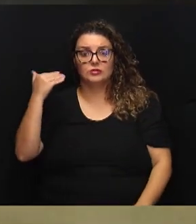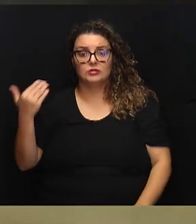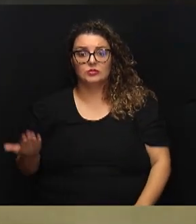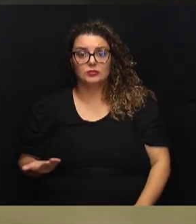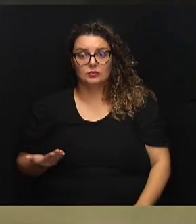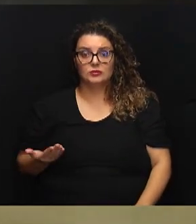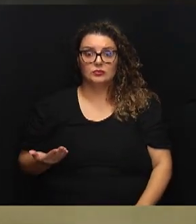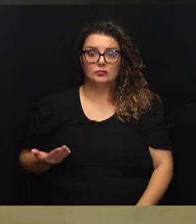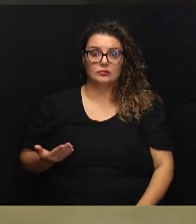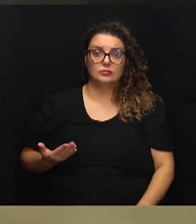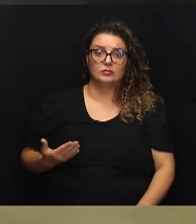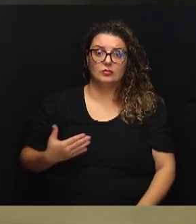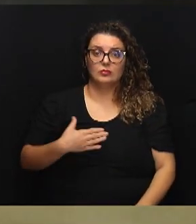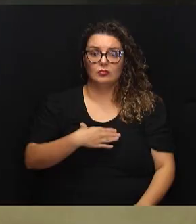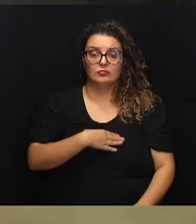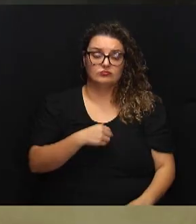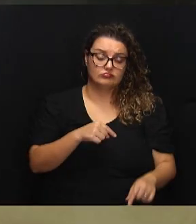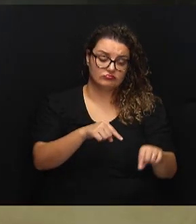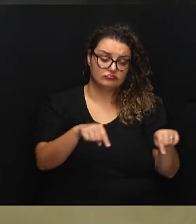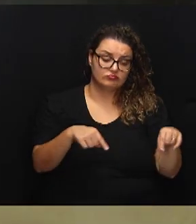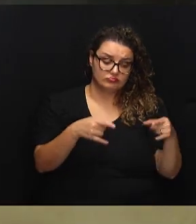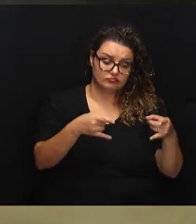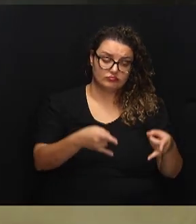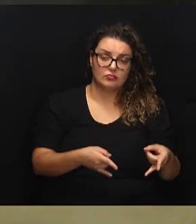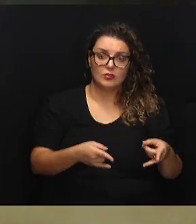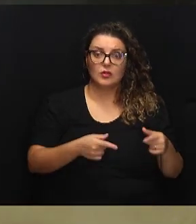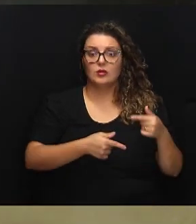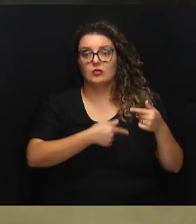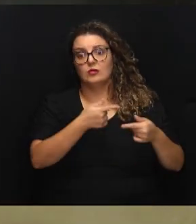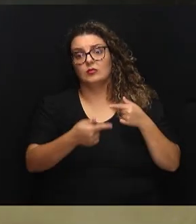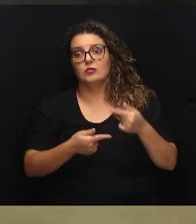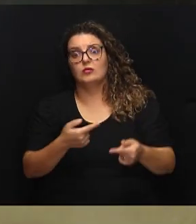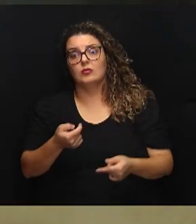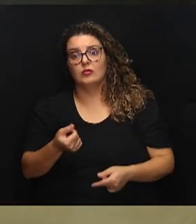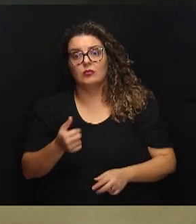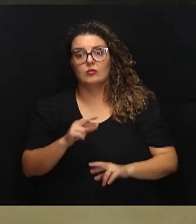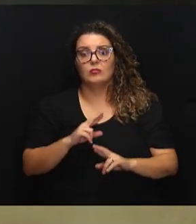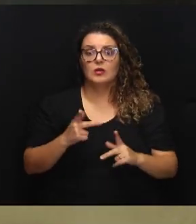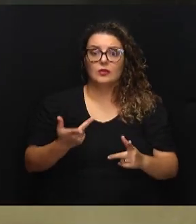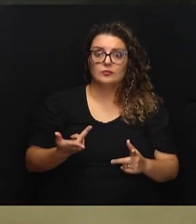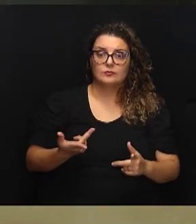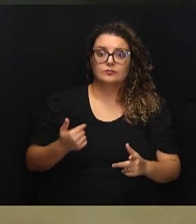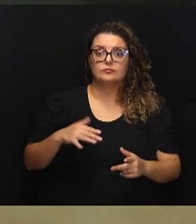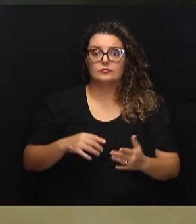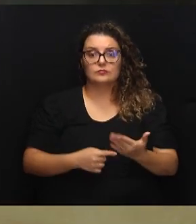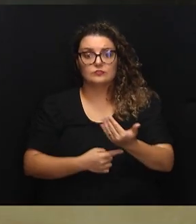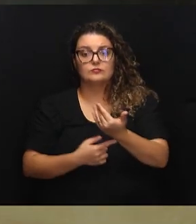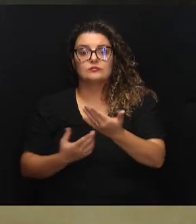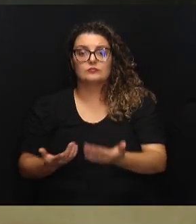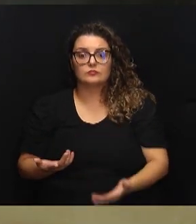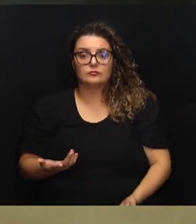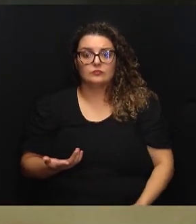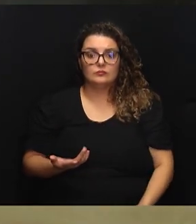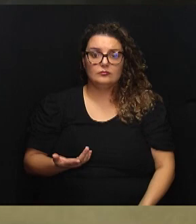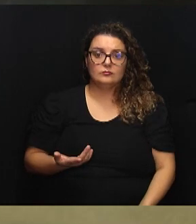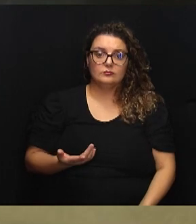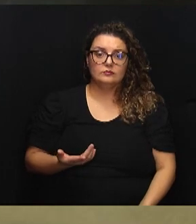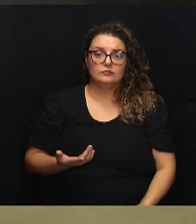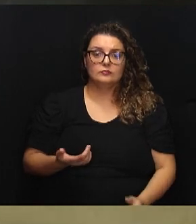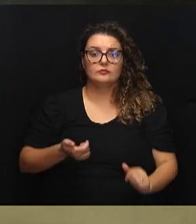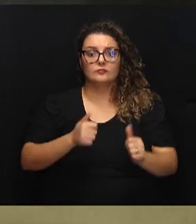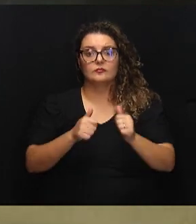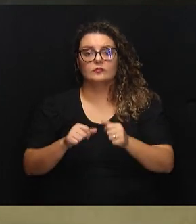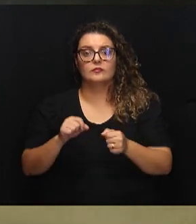famosos filhos do quarto, nós estamos com uma geração um pouco diferente, mais tecnológica, né? A avaliação que